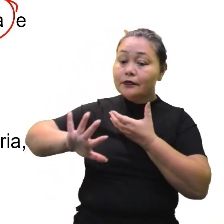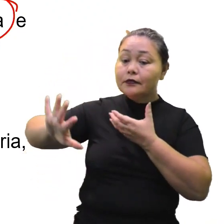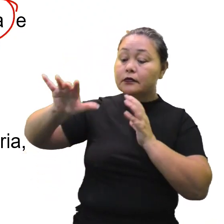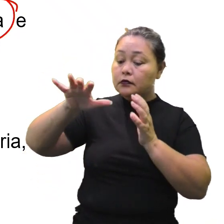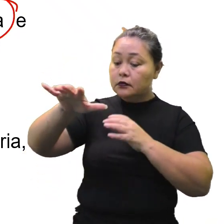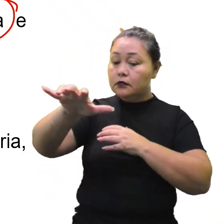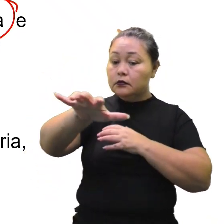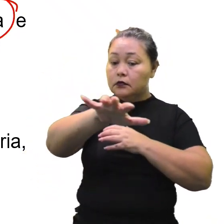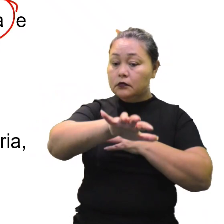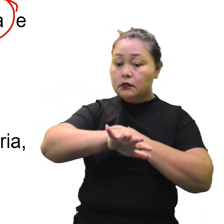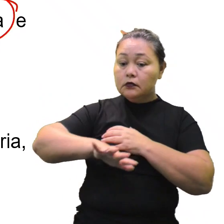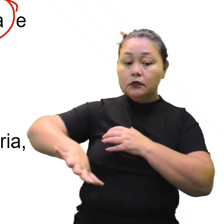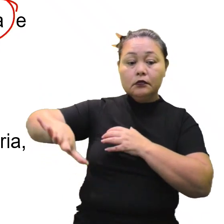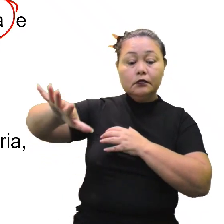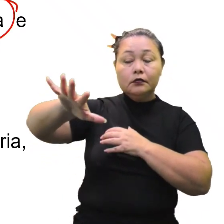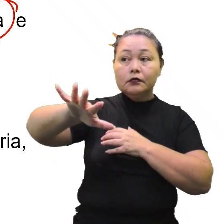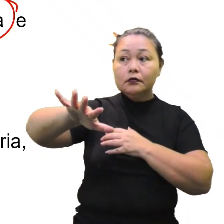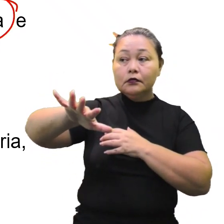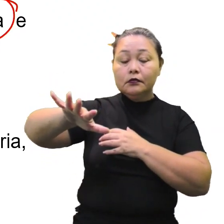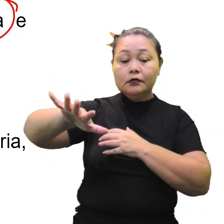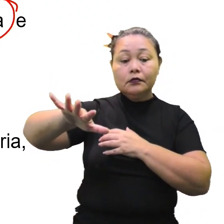Energia espacial,